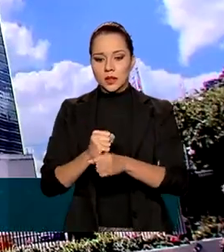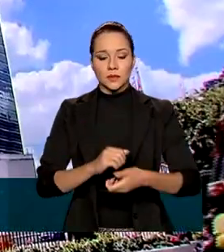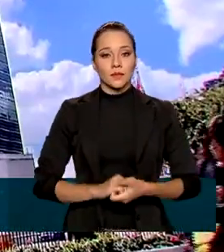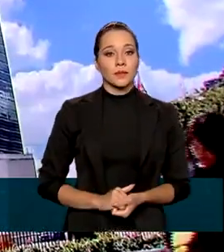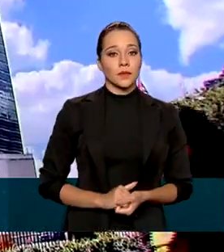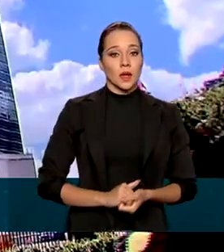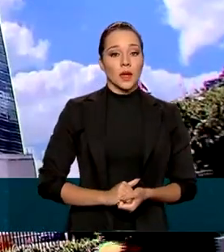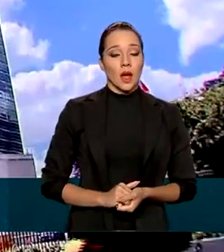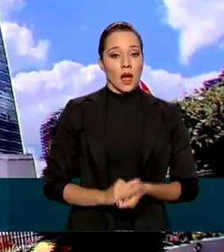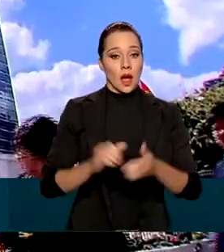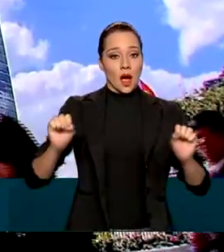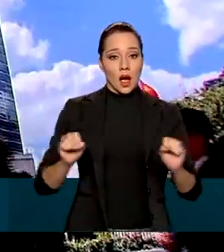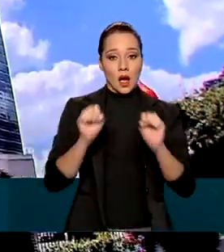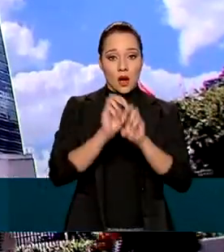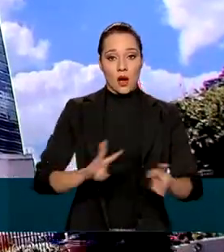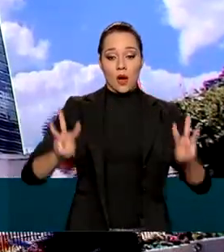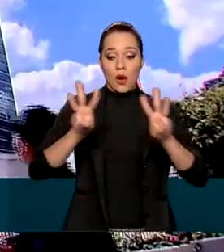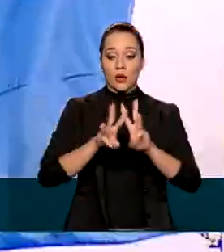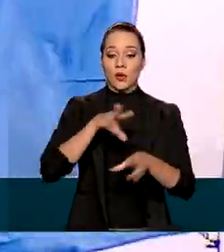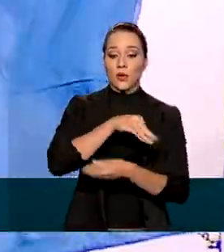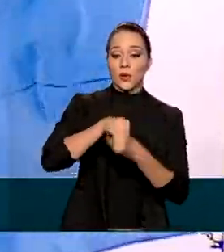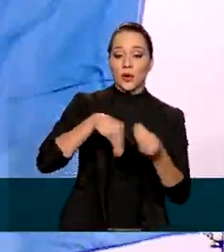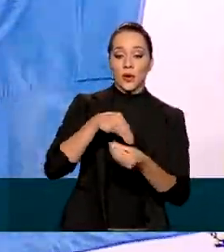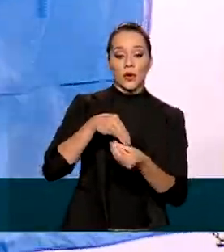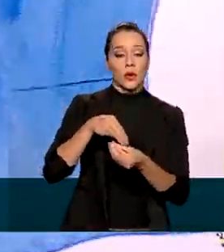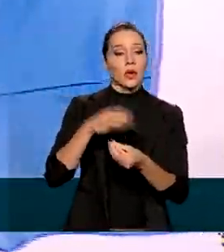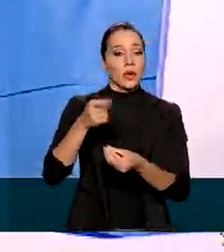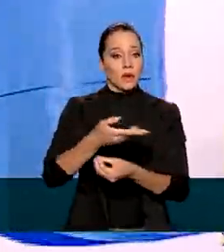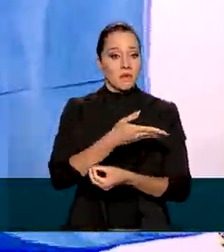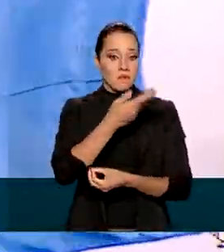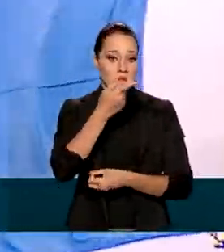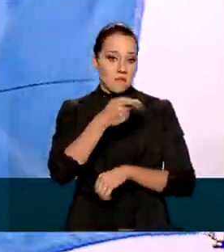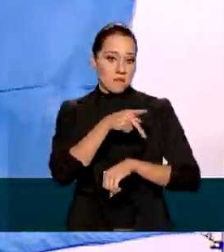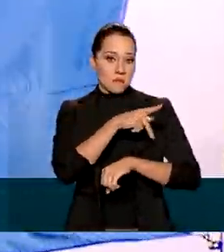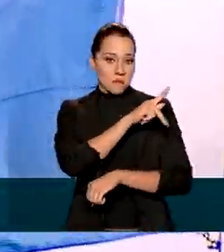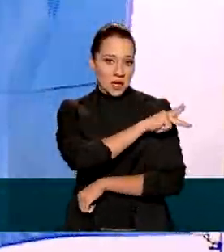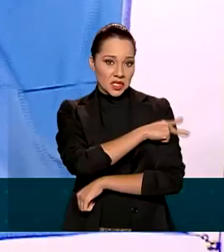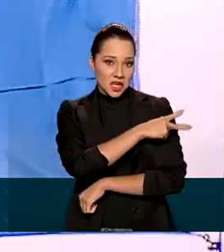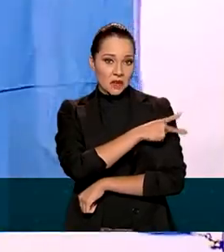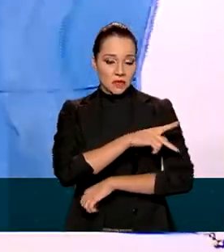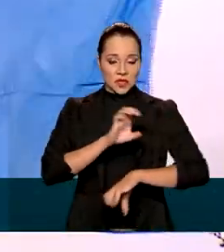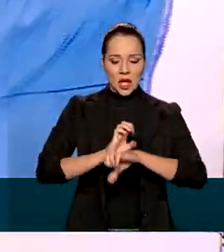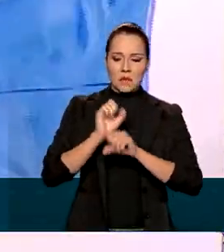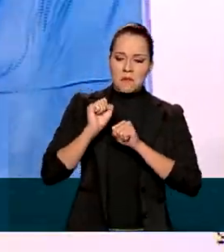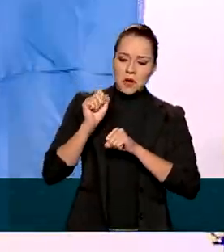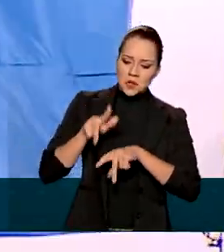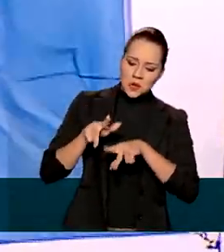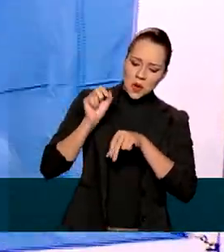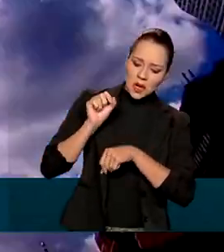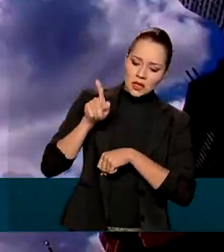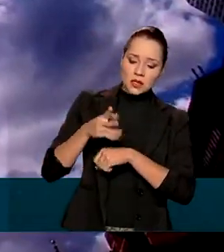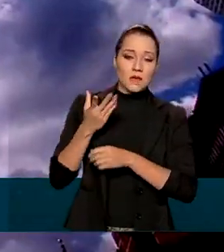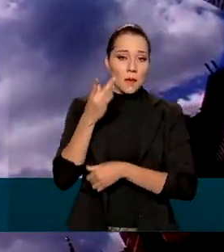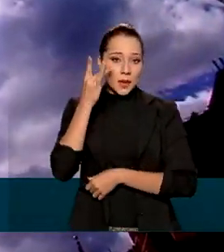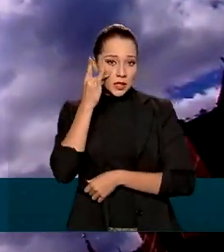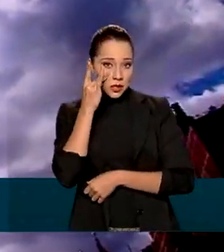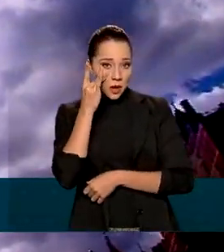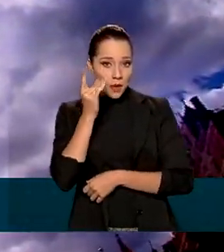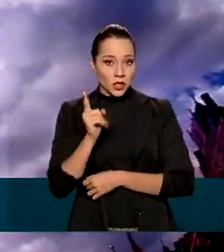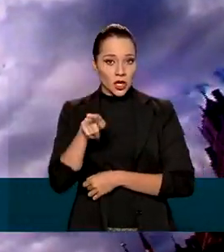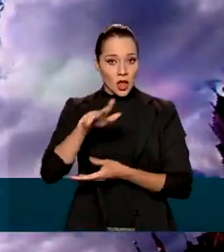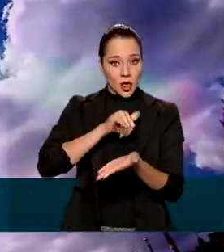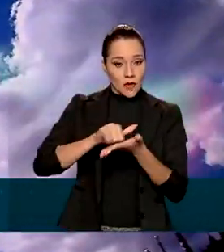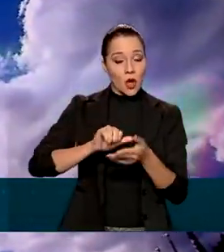ano, a ONU adotou um modelo misto. Governantes poderão escolher se comparecem presencialmente à sede da organização em Nova